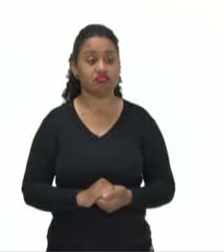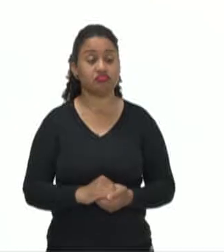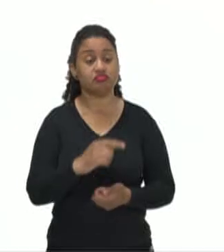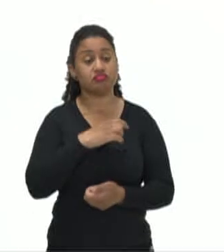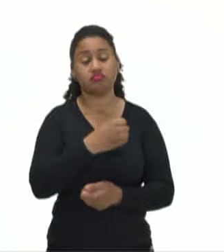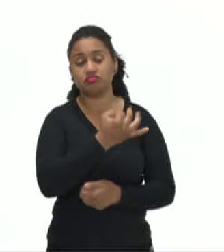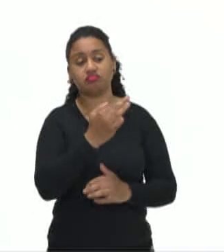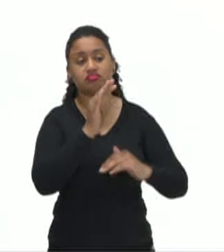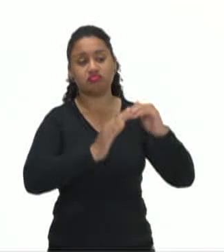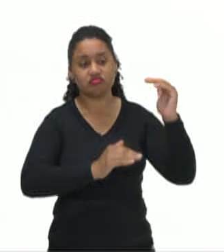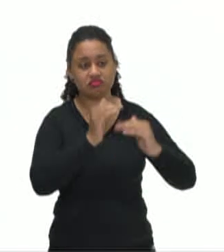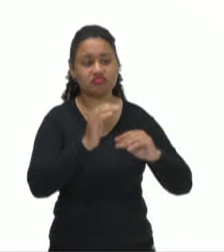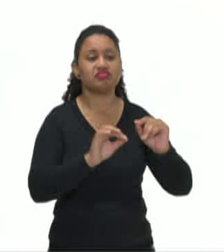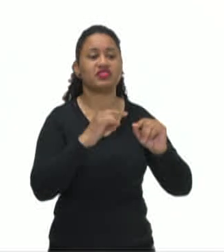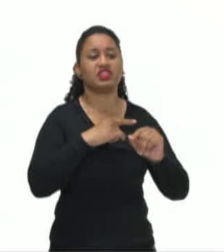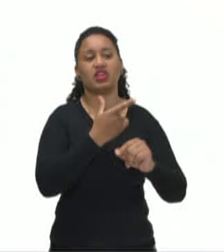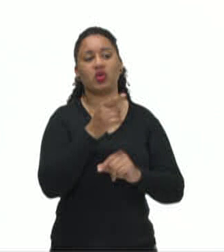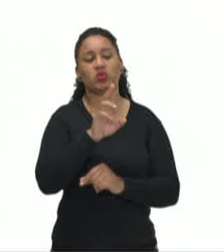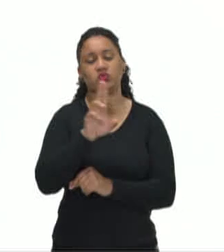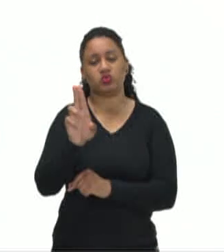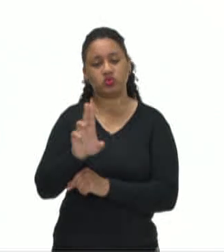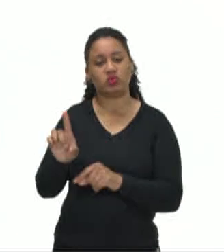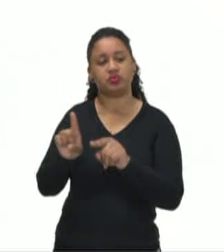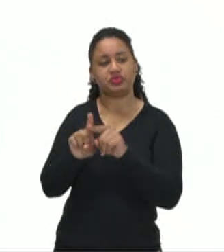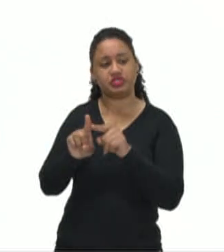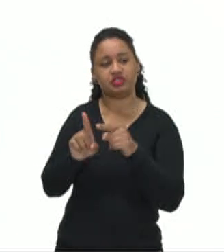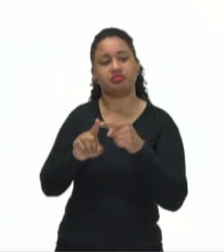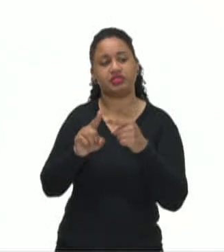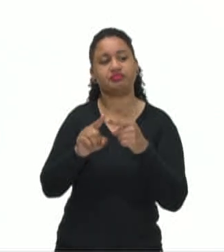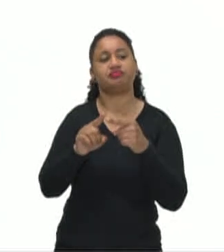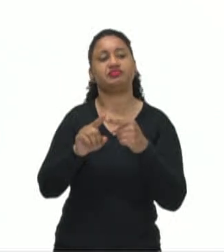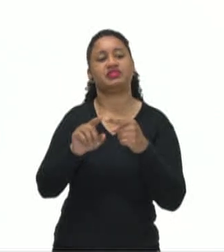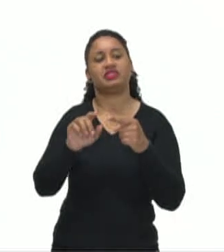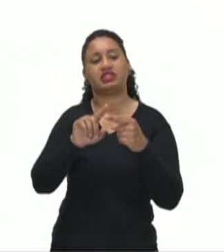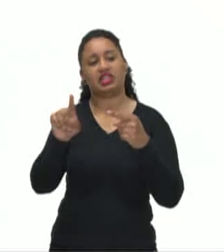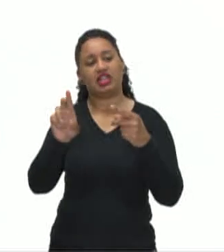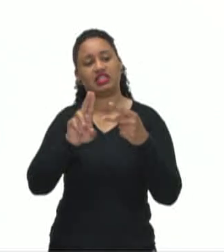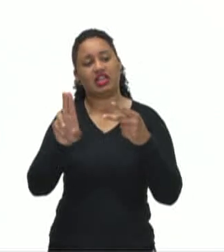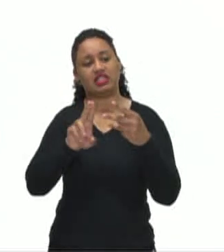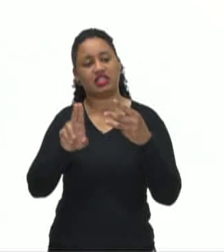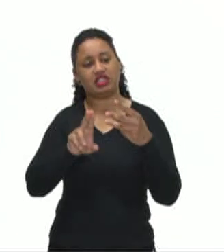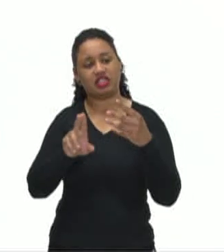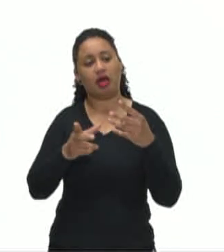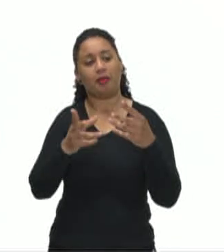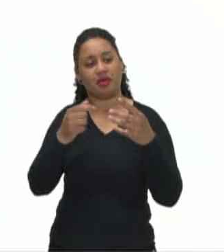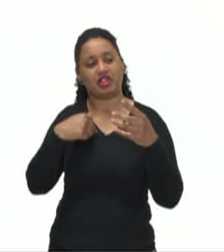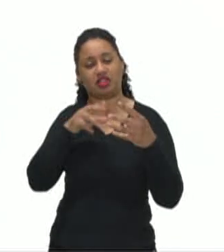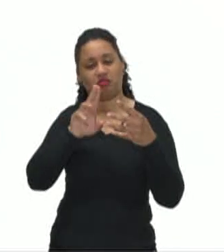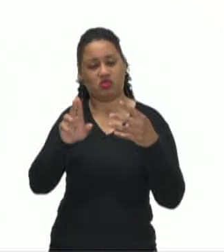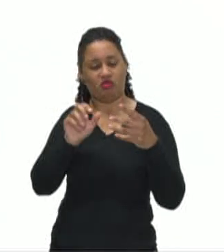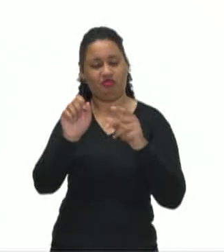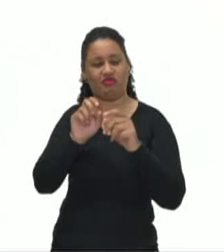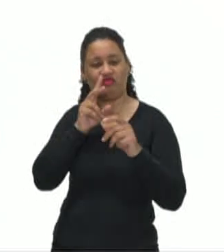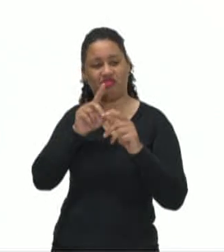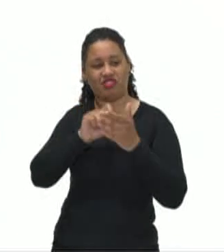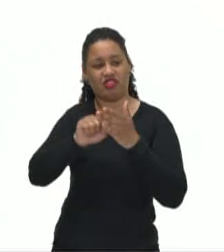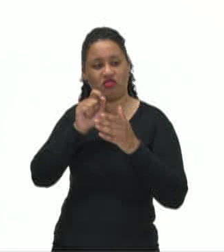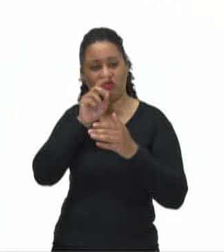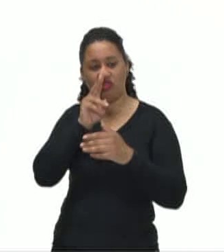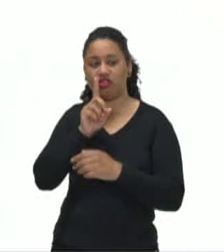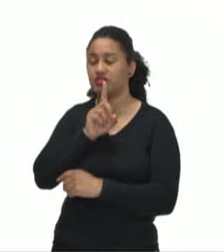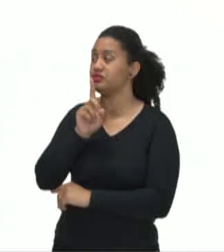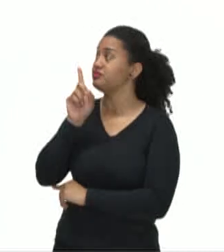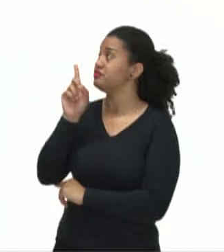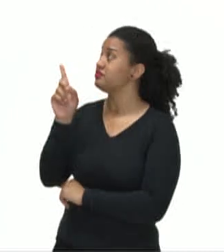Algumas dessas práticas recebem outras denominações: atividades de aventura, esportes radicais, esportes